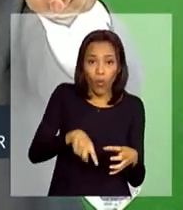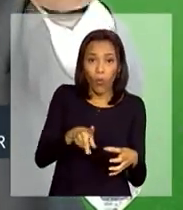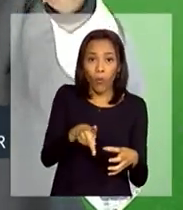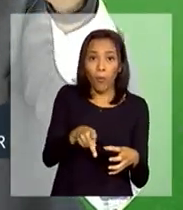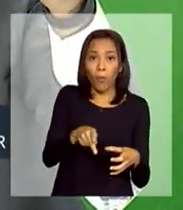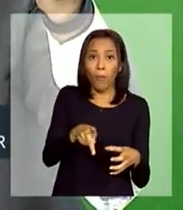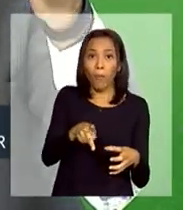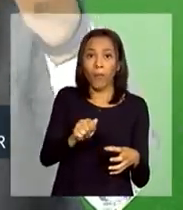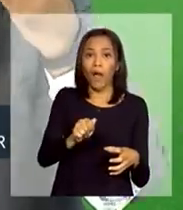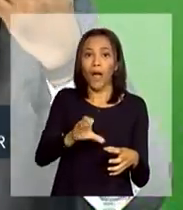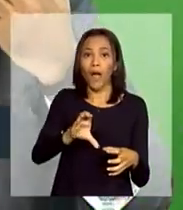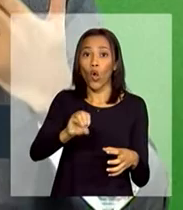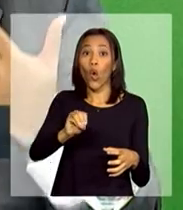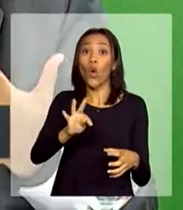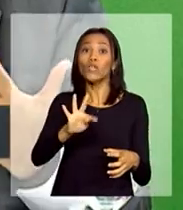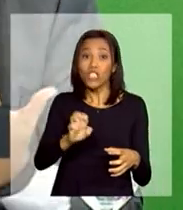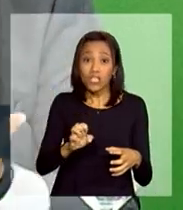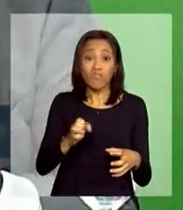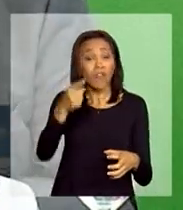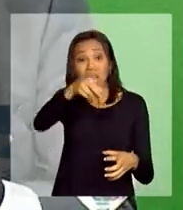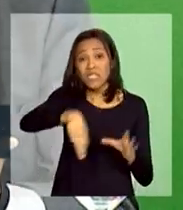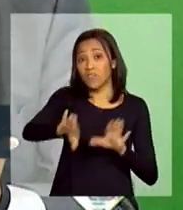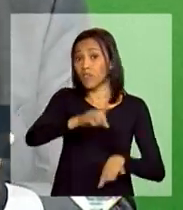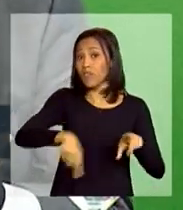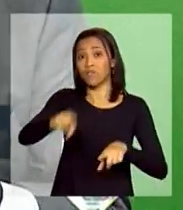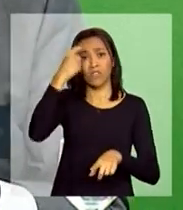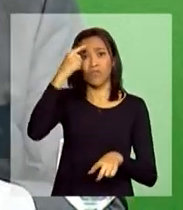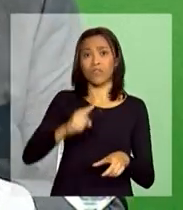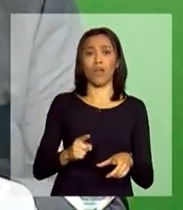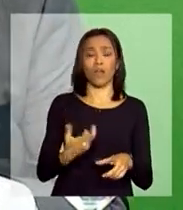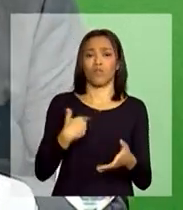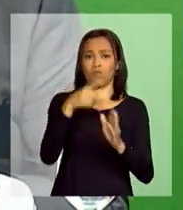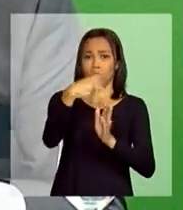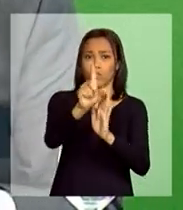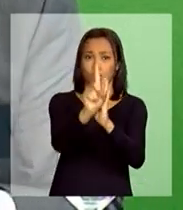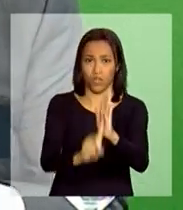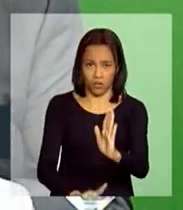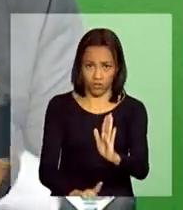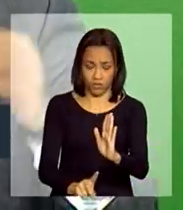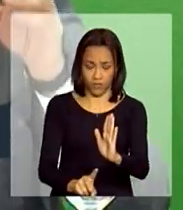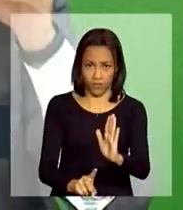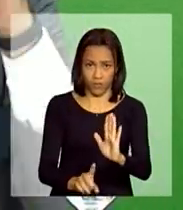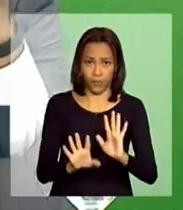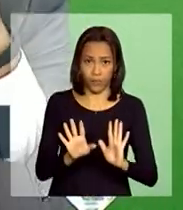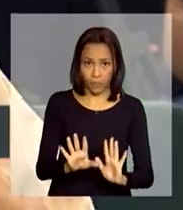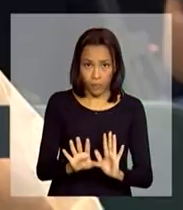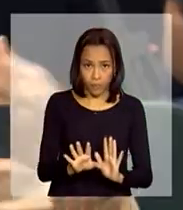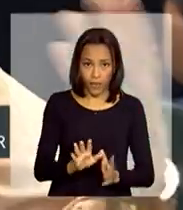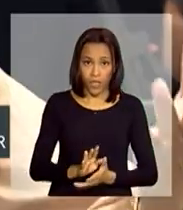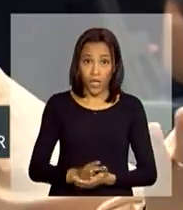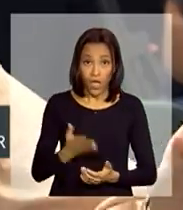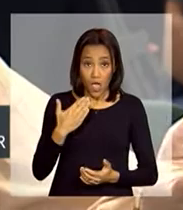não é obrigado a saber tá te garantir o direito então